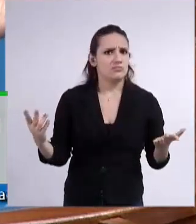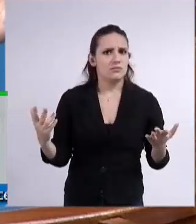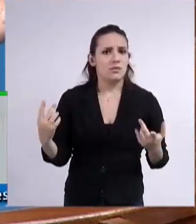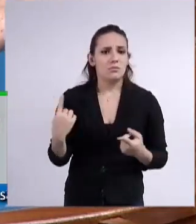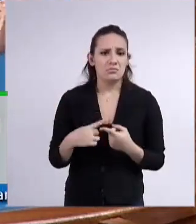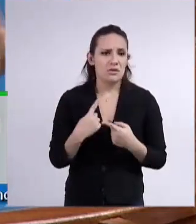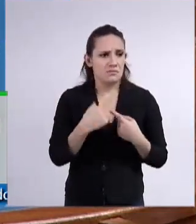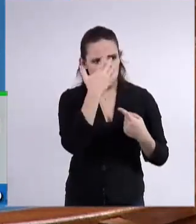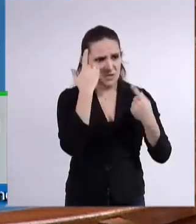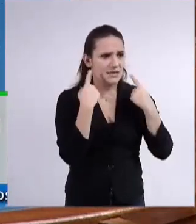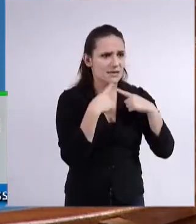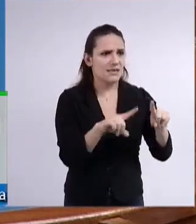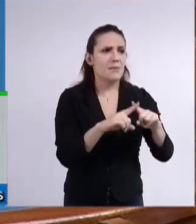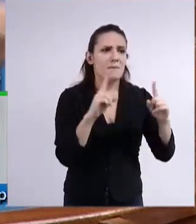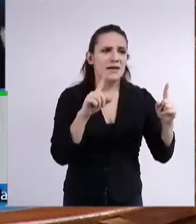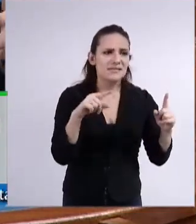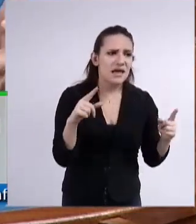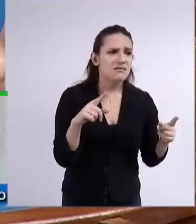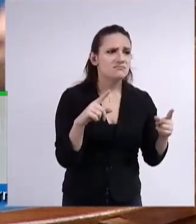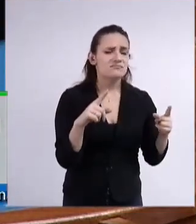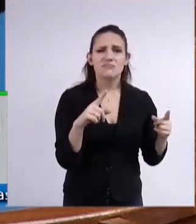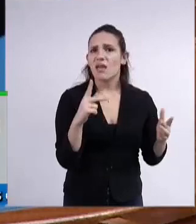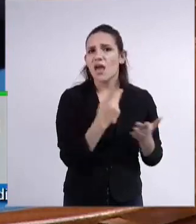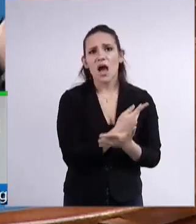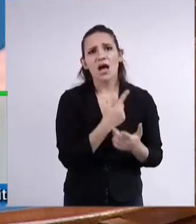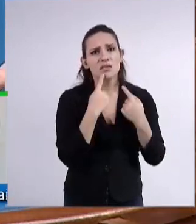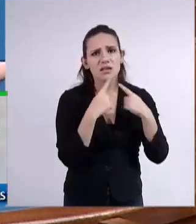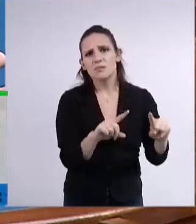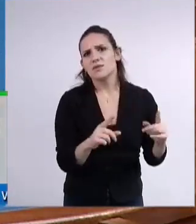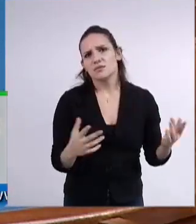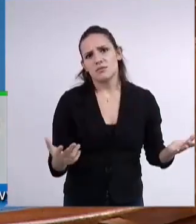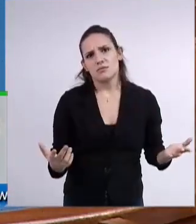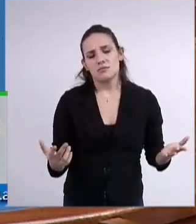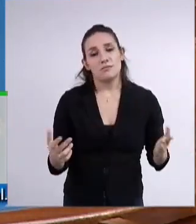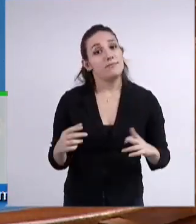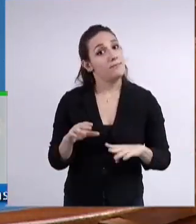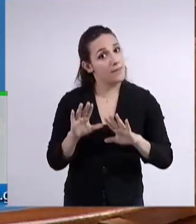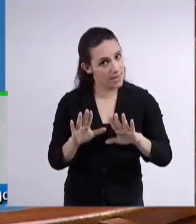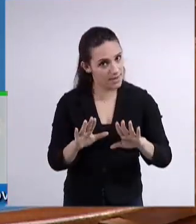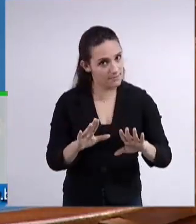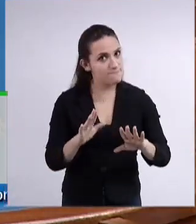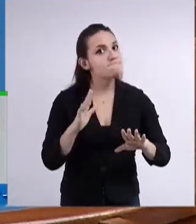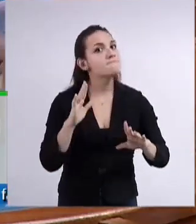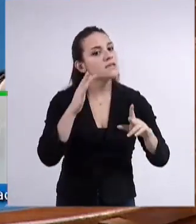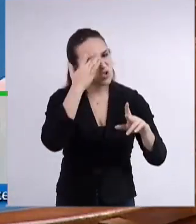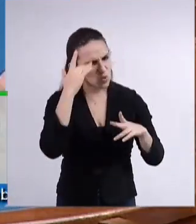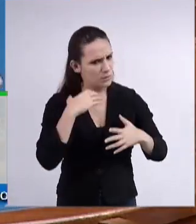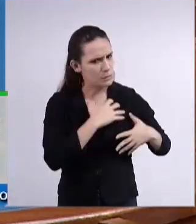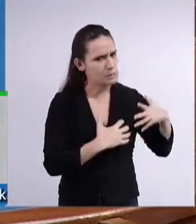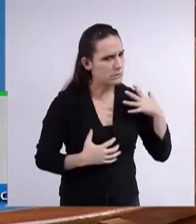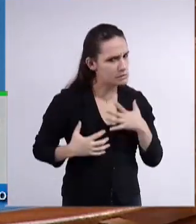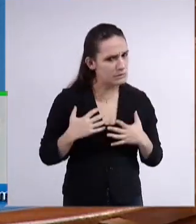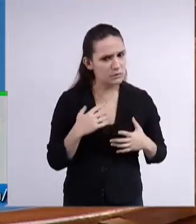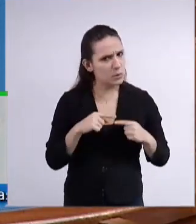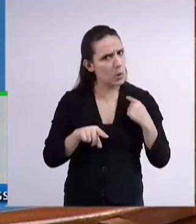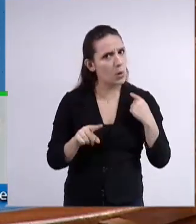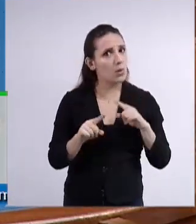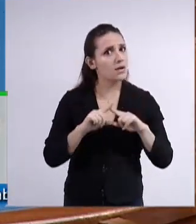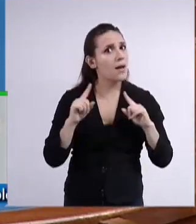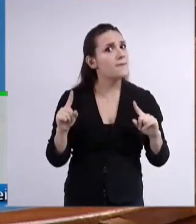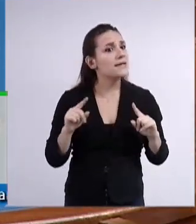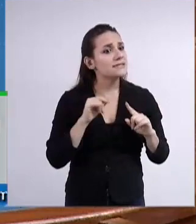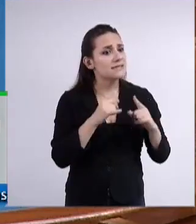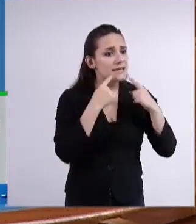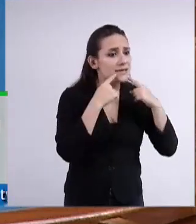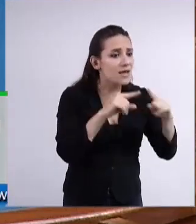tantas improcedentes, significa que há uma insatisfação, há uma reclamação, mas essa reclamação, às vezes, é por falta